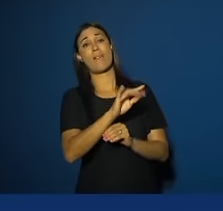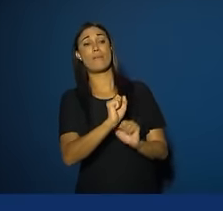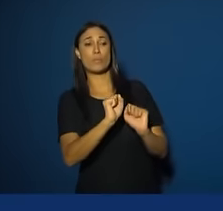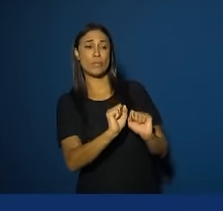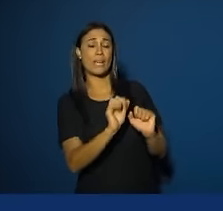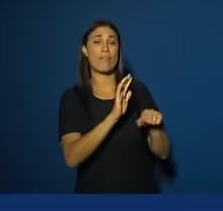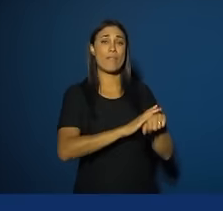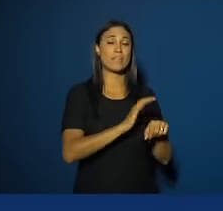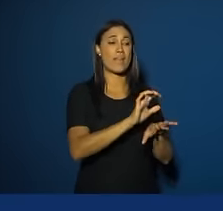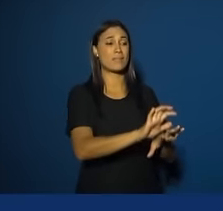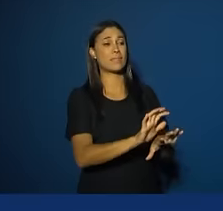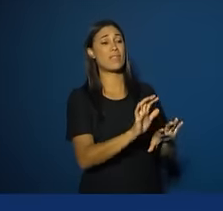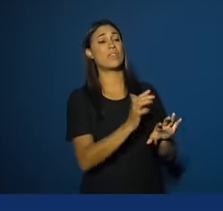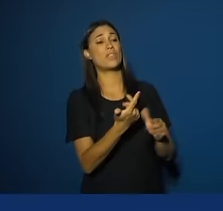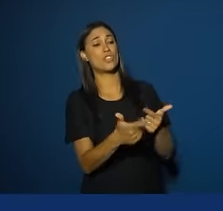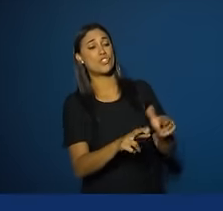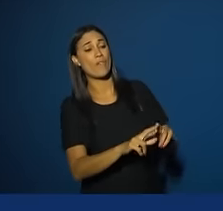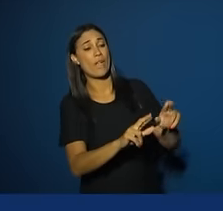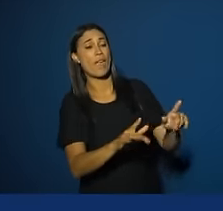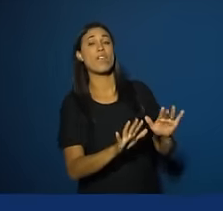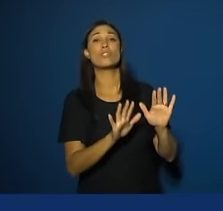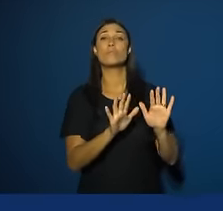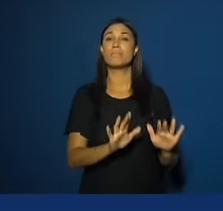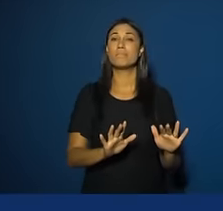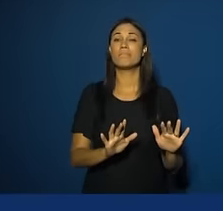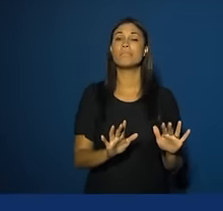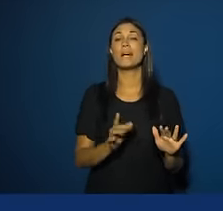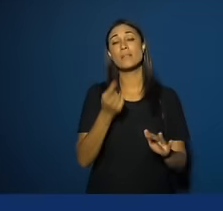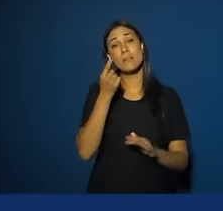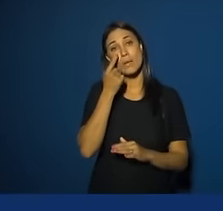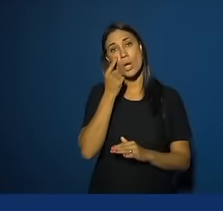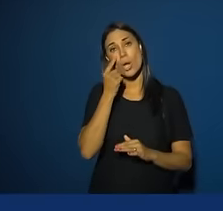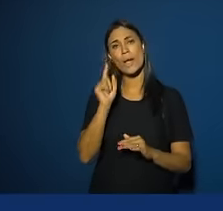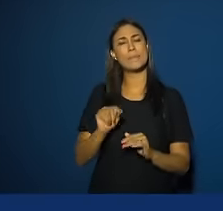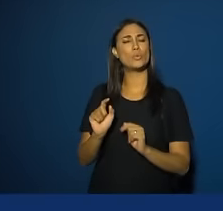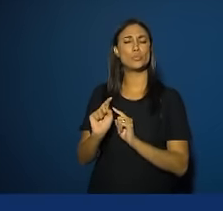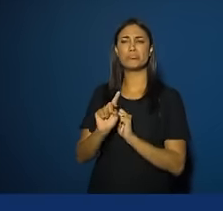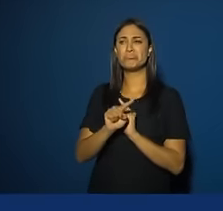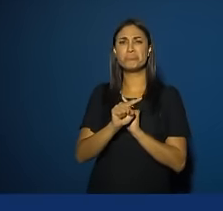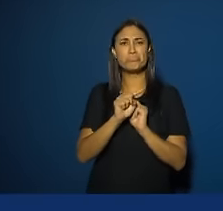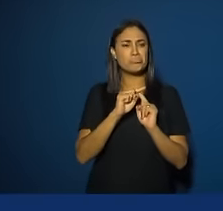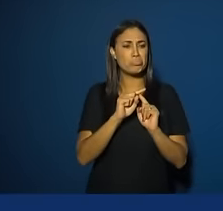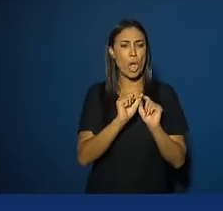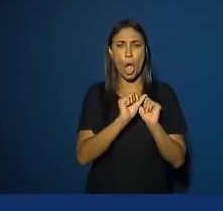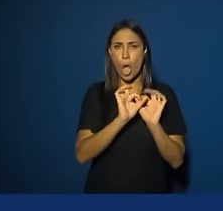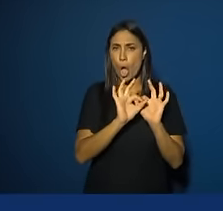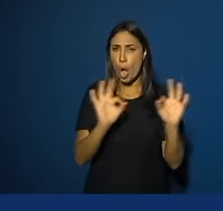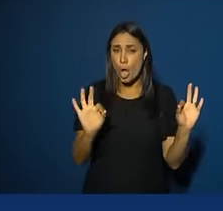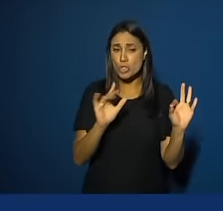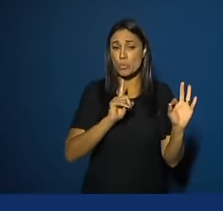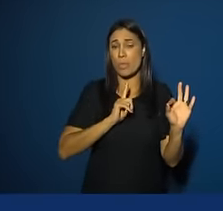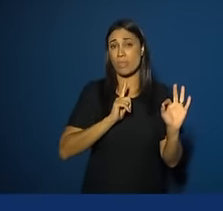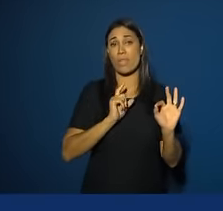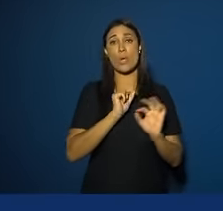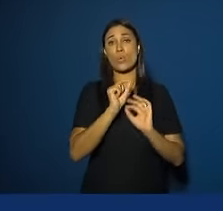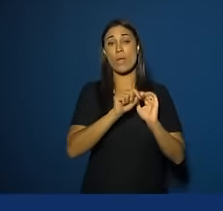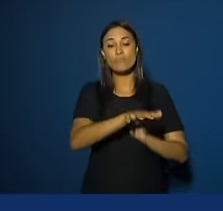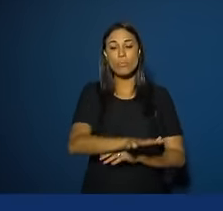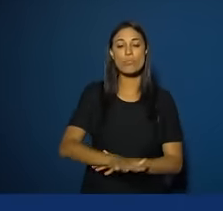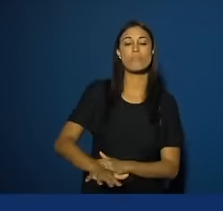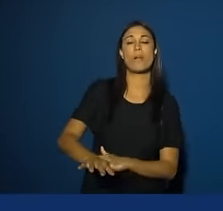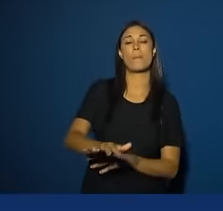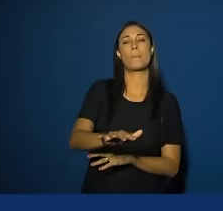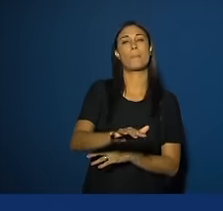assim não podia ter sido assado mas olha é é é muito positivo a gente ter um ambiente onde